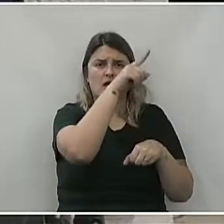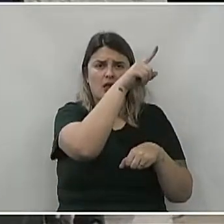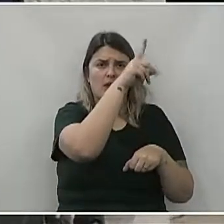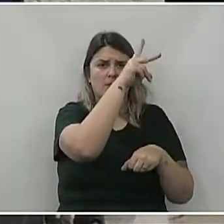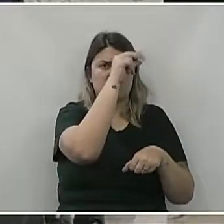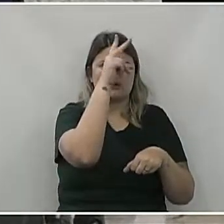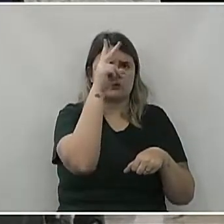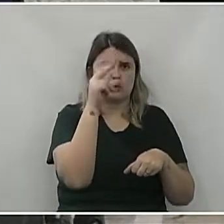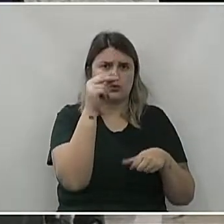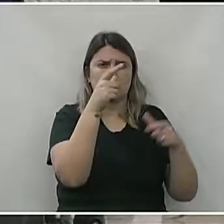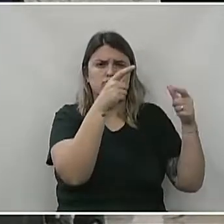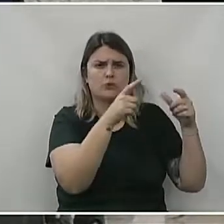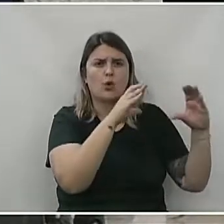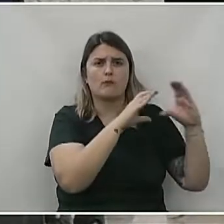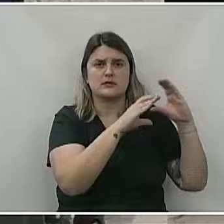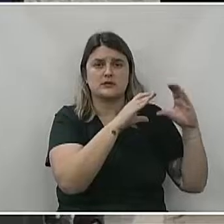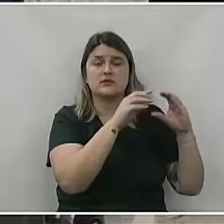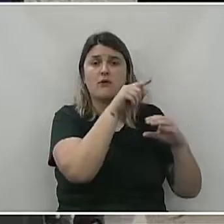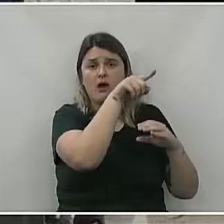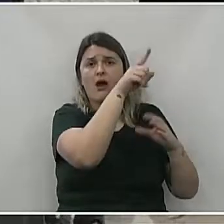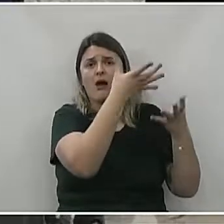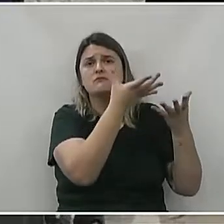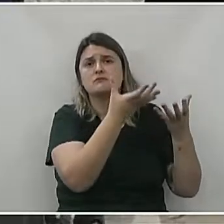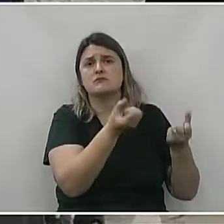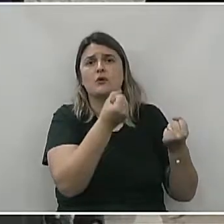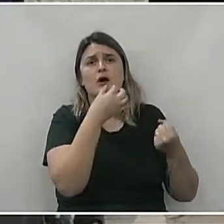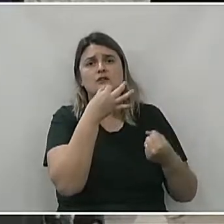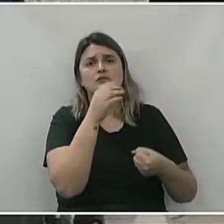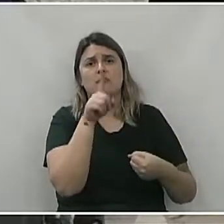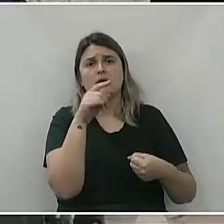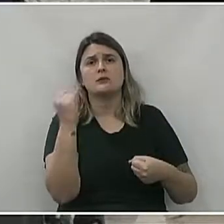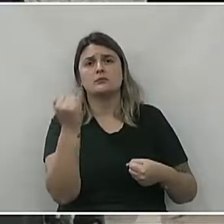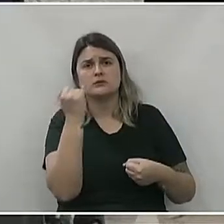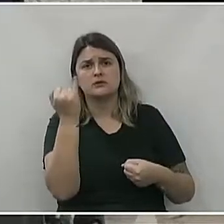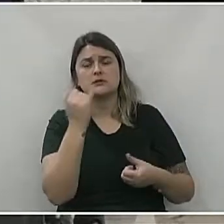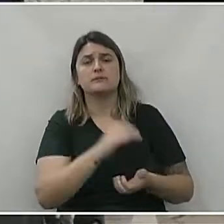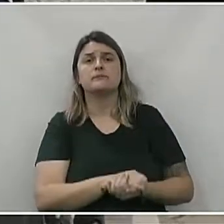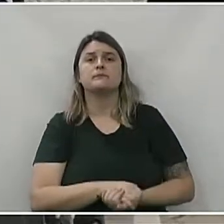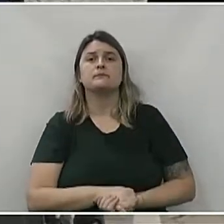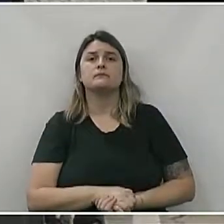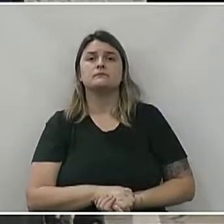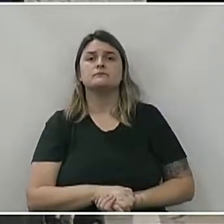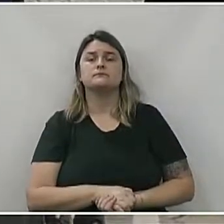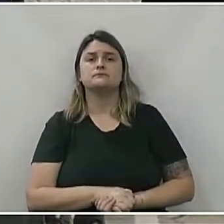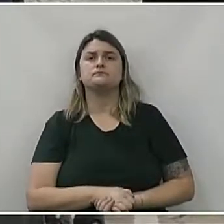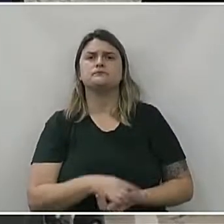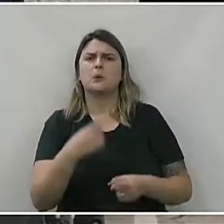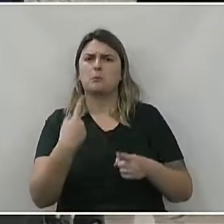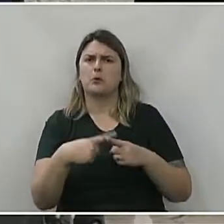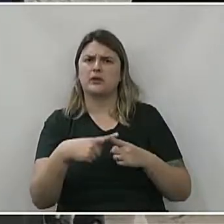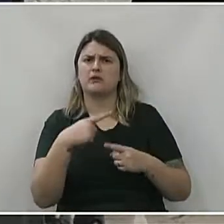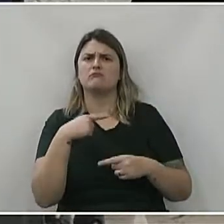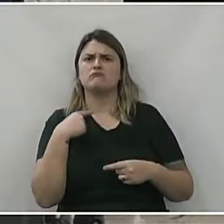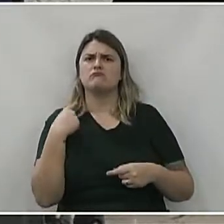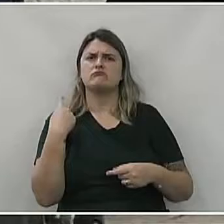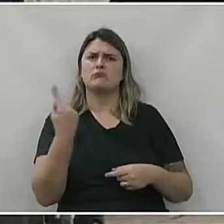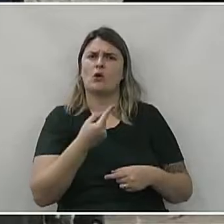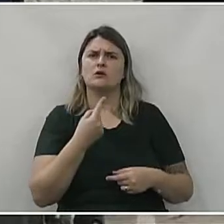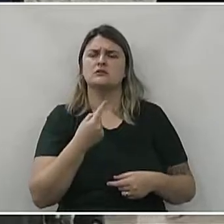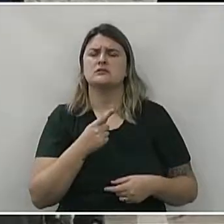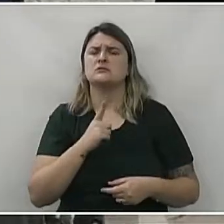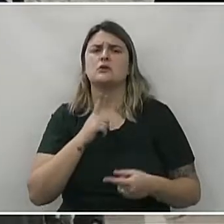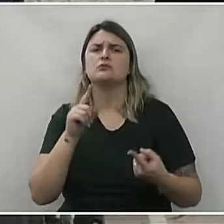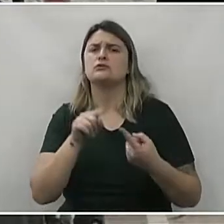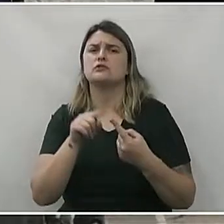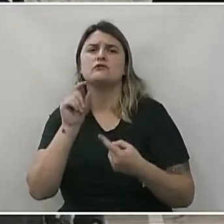prefeitura. Eles acataram a ideia, acharam muito importante, até porque, claro, a gente está aqui com o